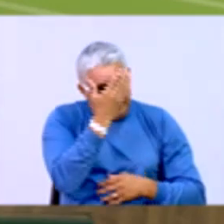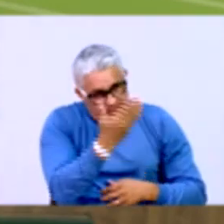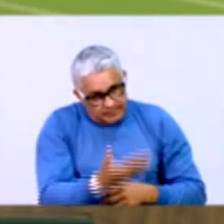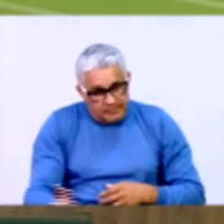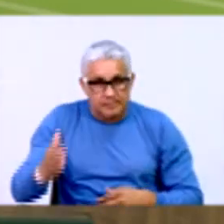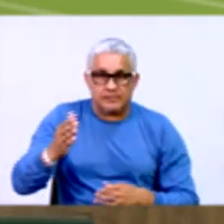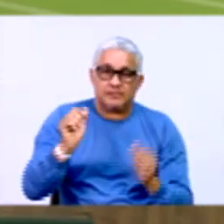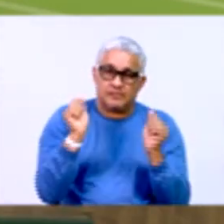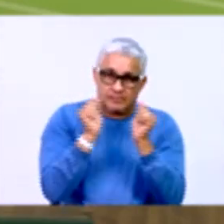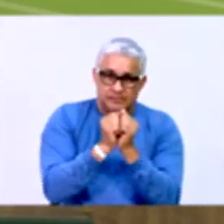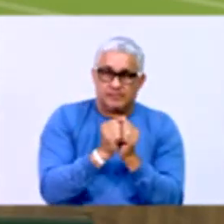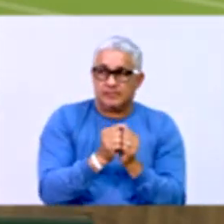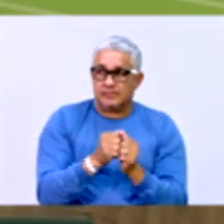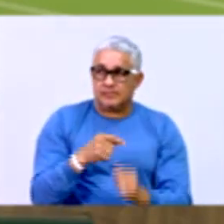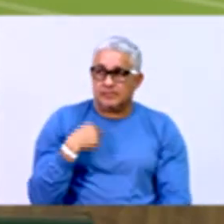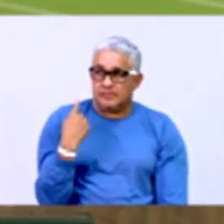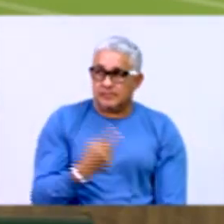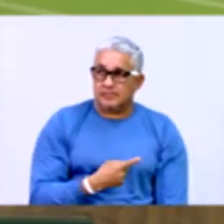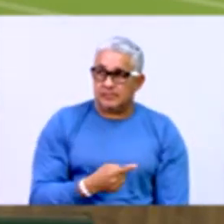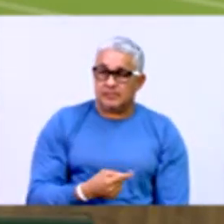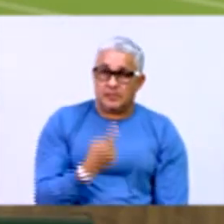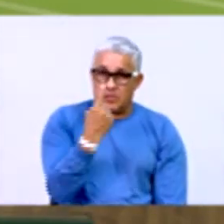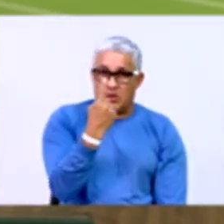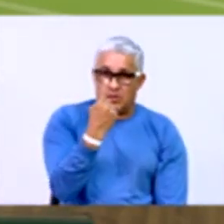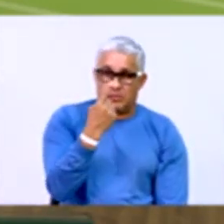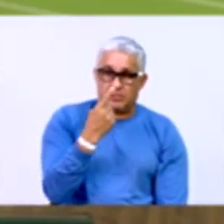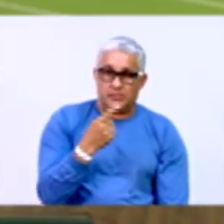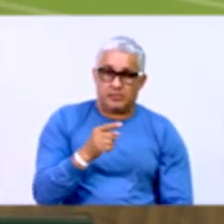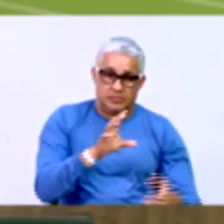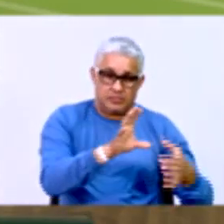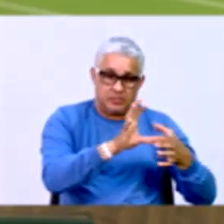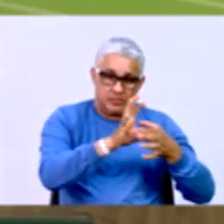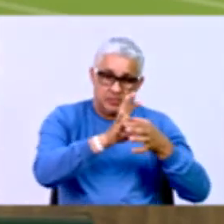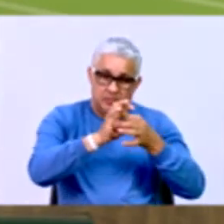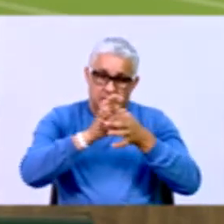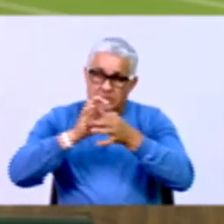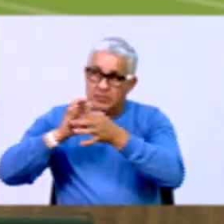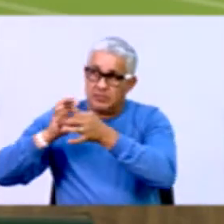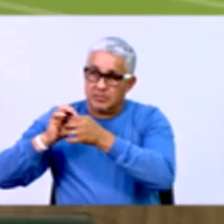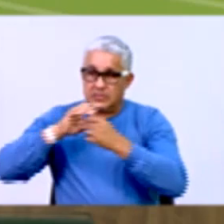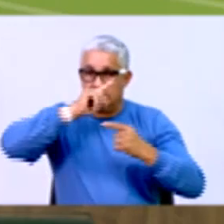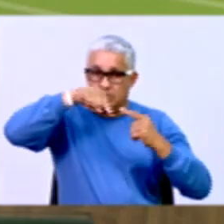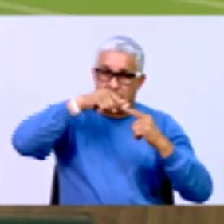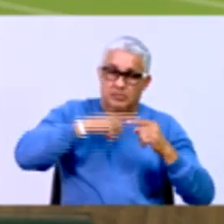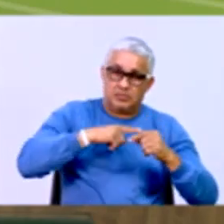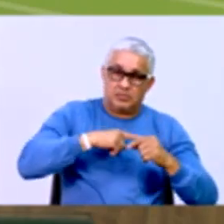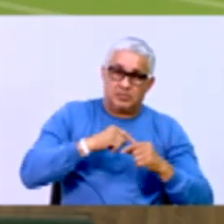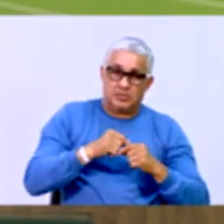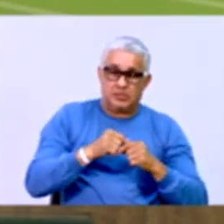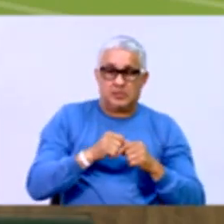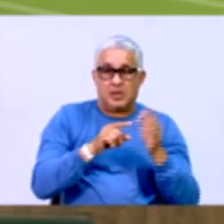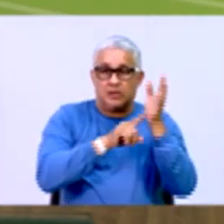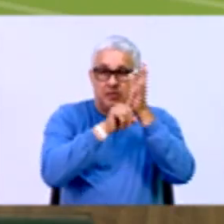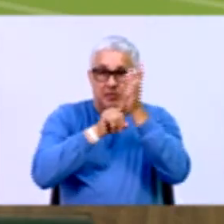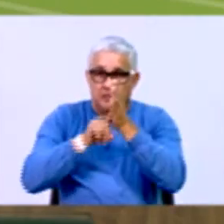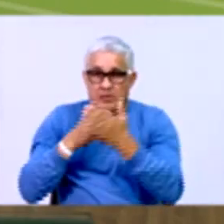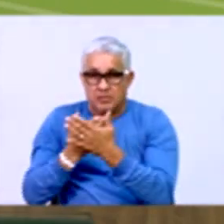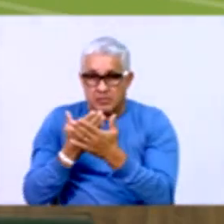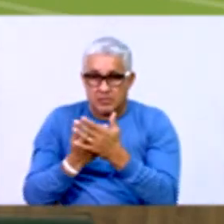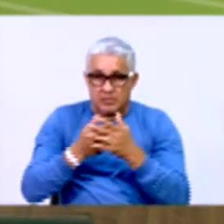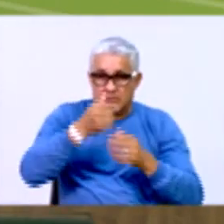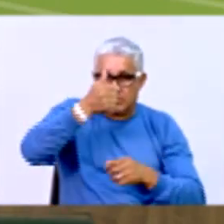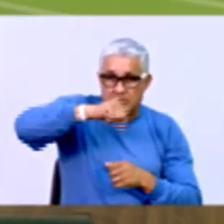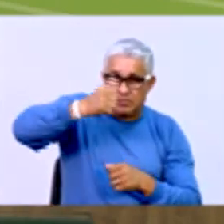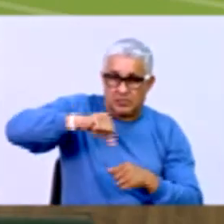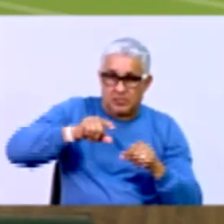gente. Questão 1, né? É um conjunto de atividades cujo objetivo é fazer um levantamento, estudar e avaliar de